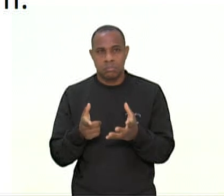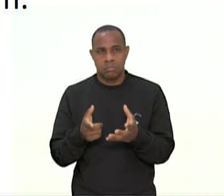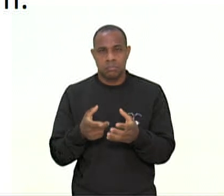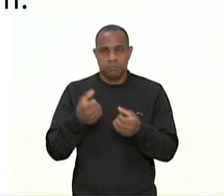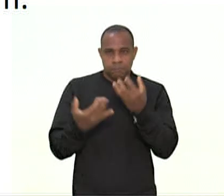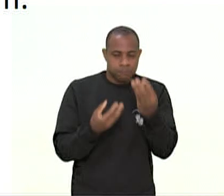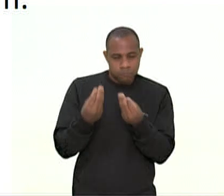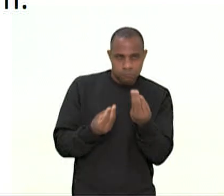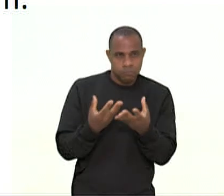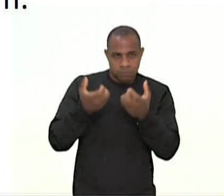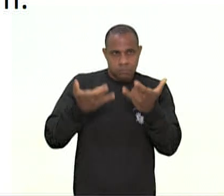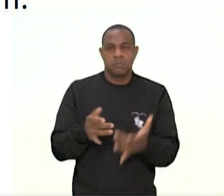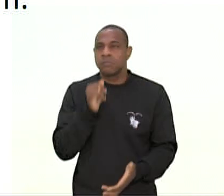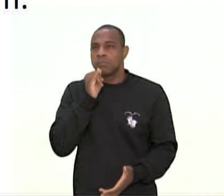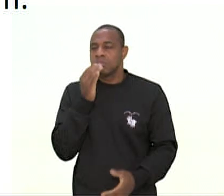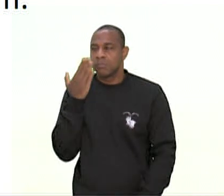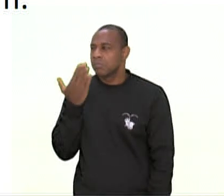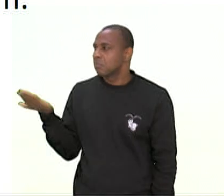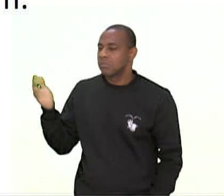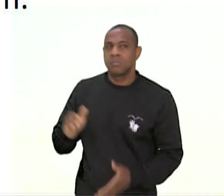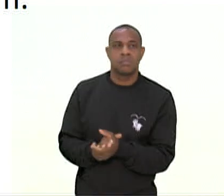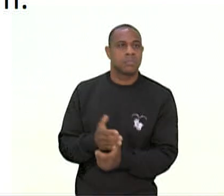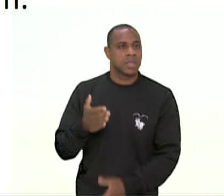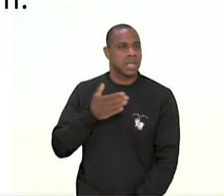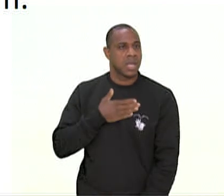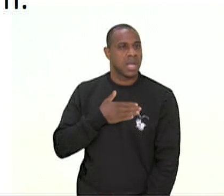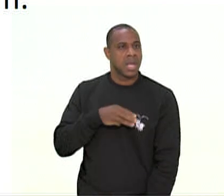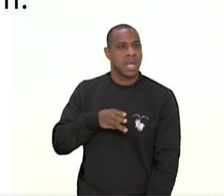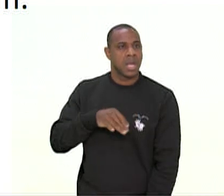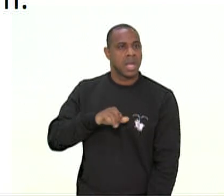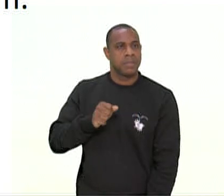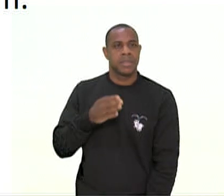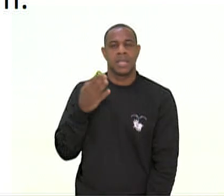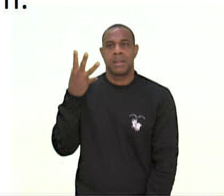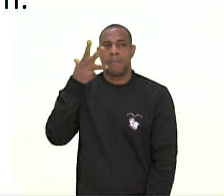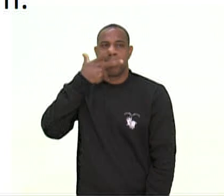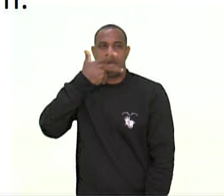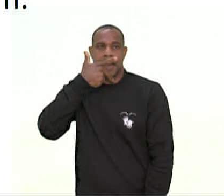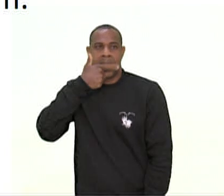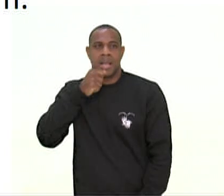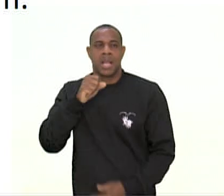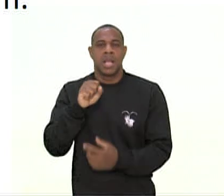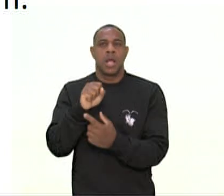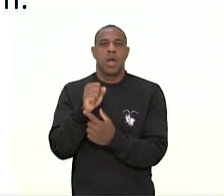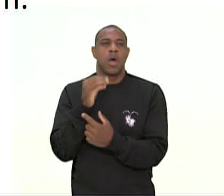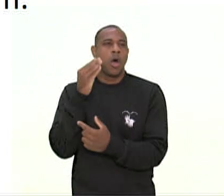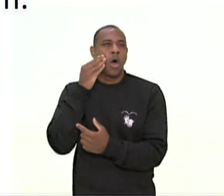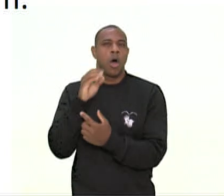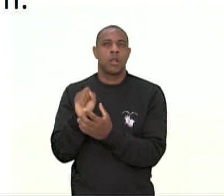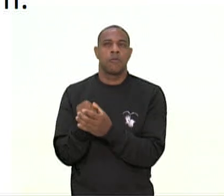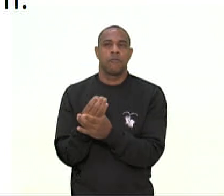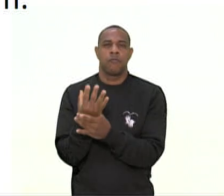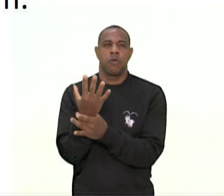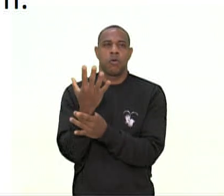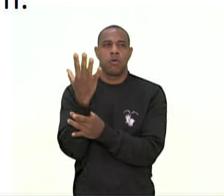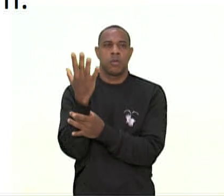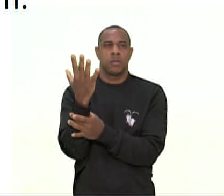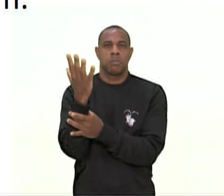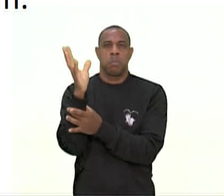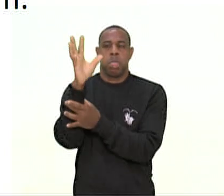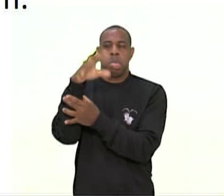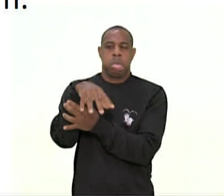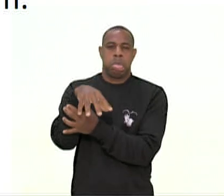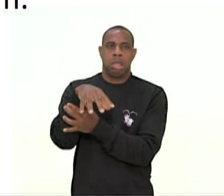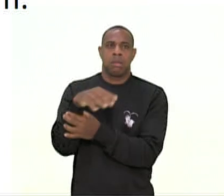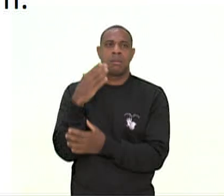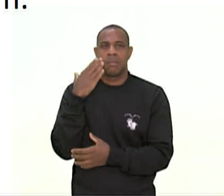questão. Exemplo, as minhas belas rosas do jardim desabrocharam. Perceba que essas